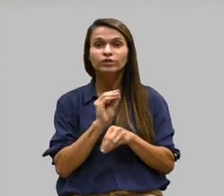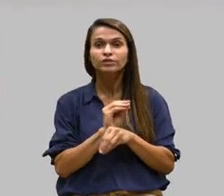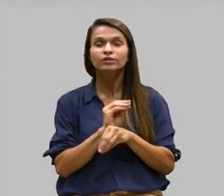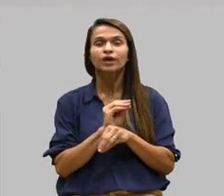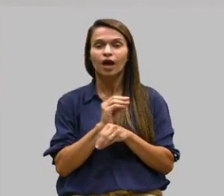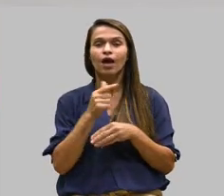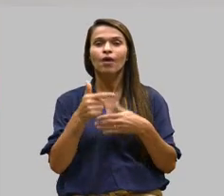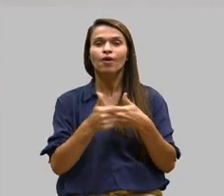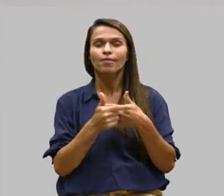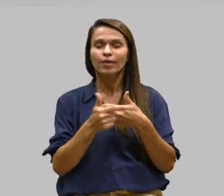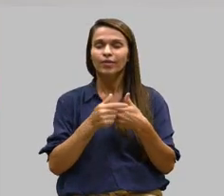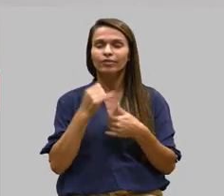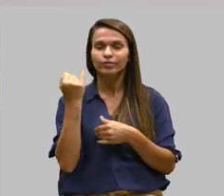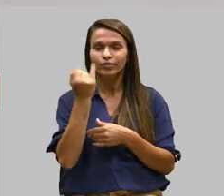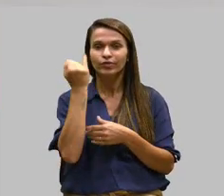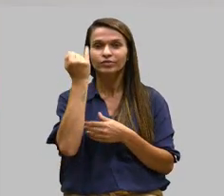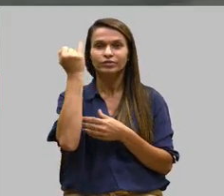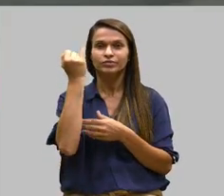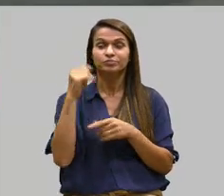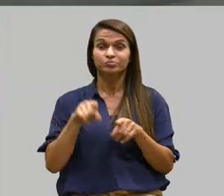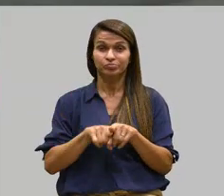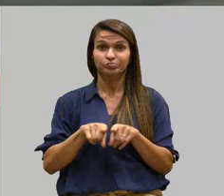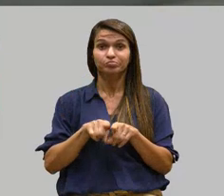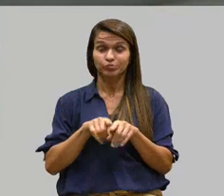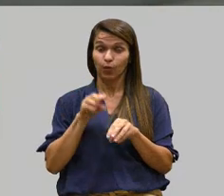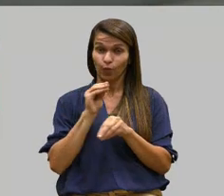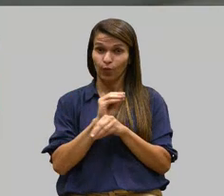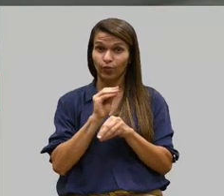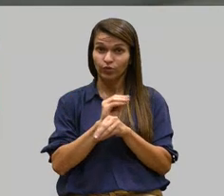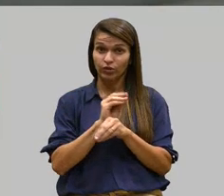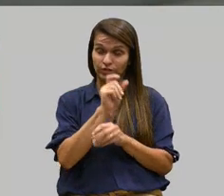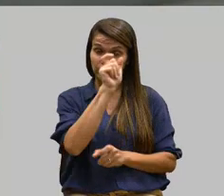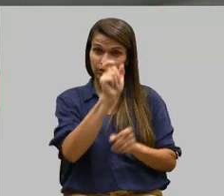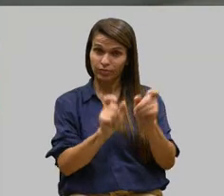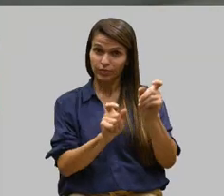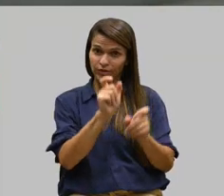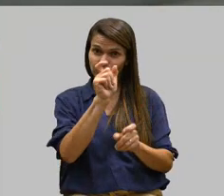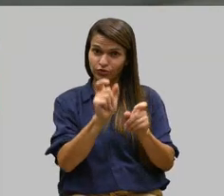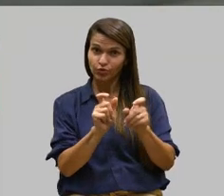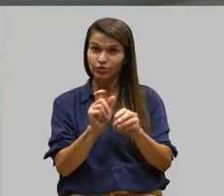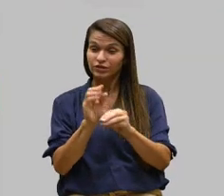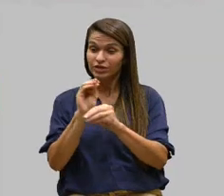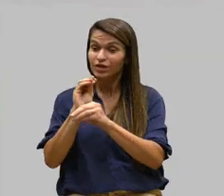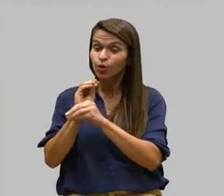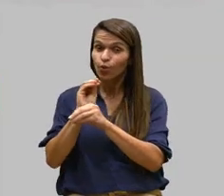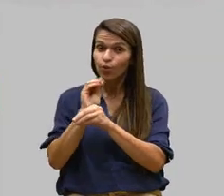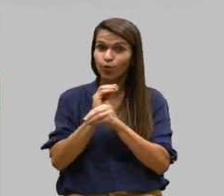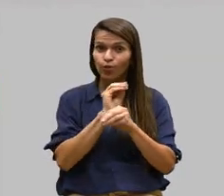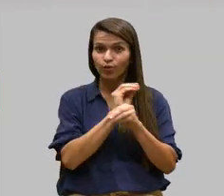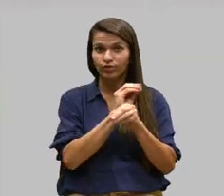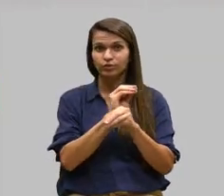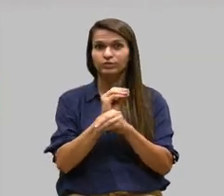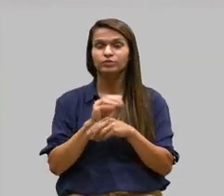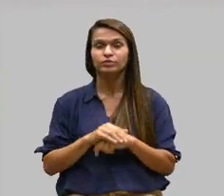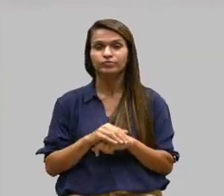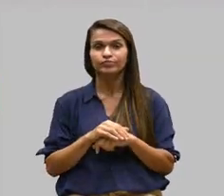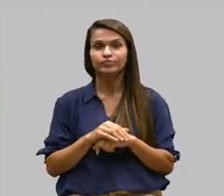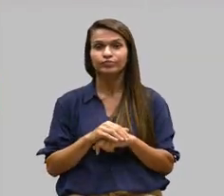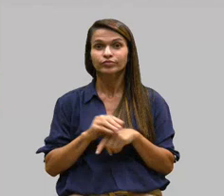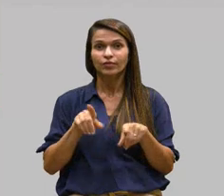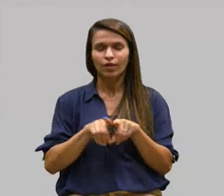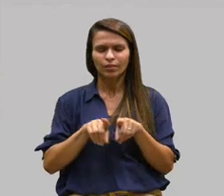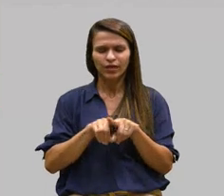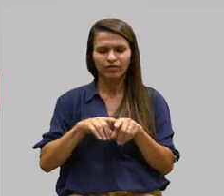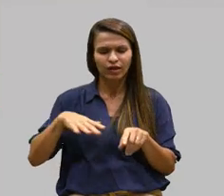um papel muito importante né Desse cuidado aí com as pessoas que cuidam né E quando a gente fala aqui no mercado